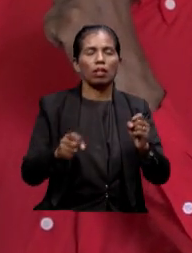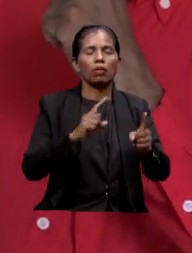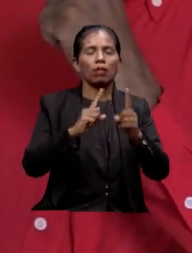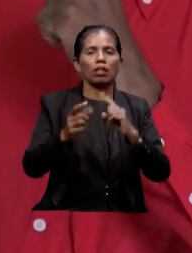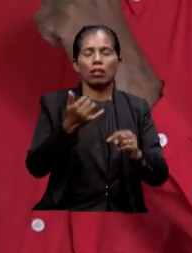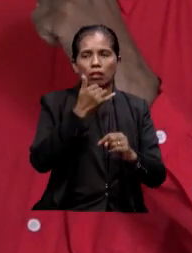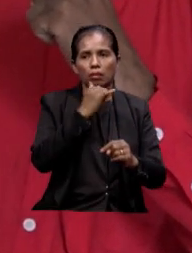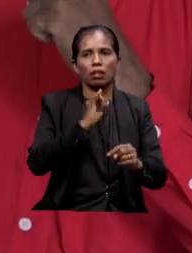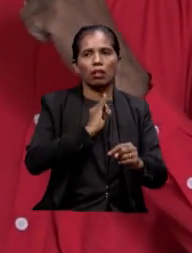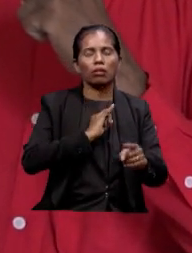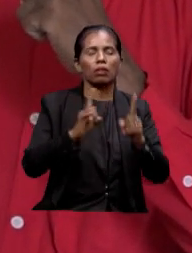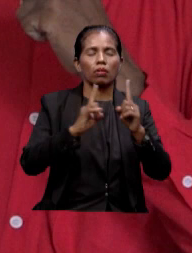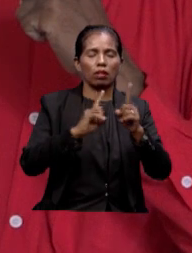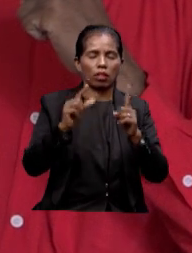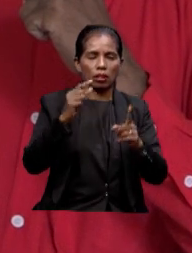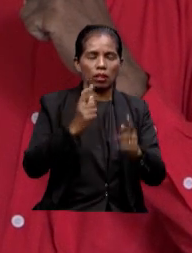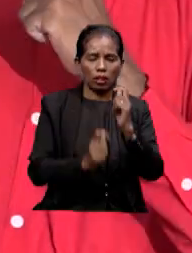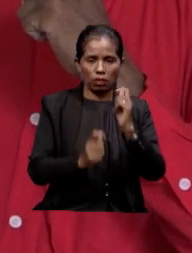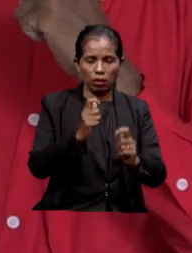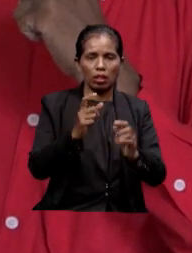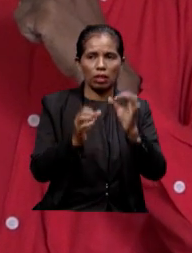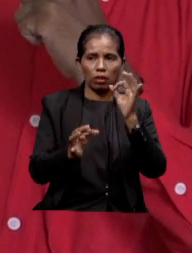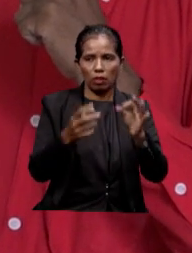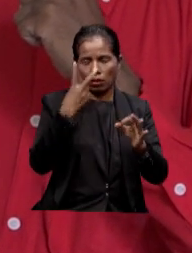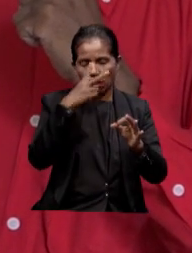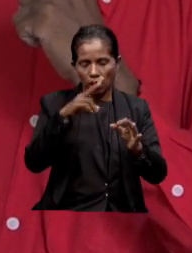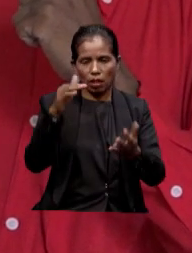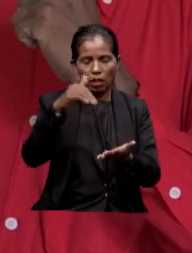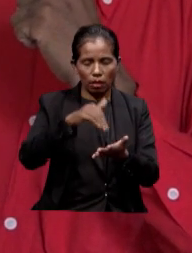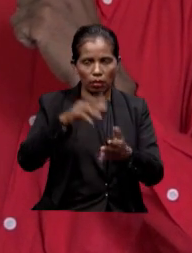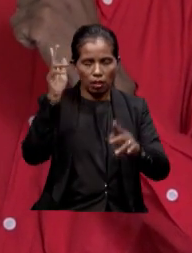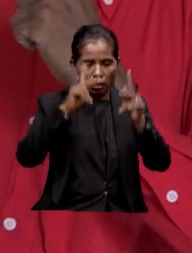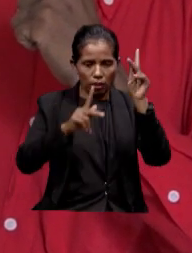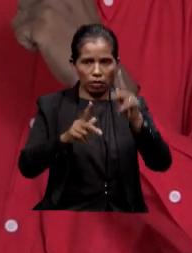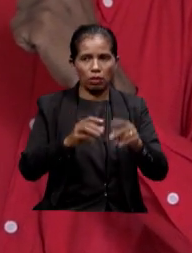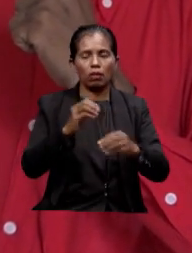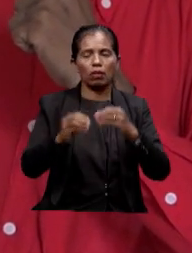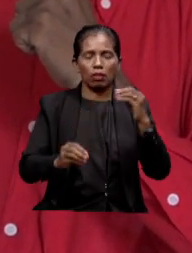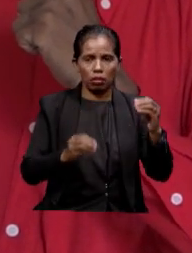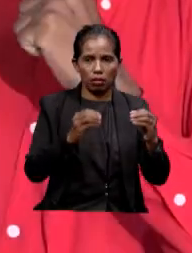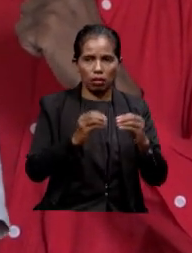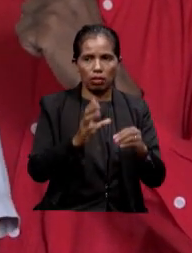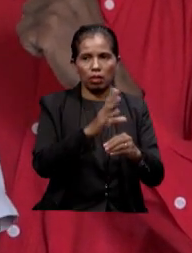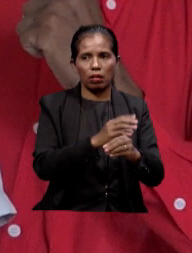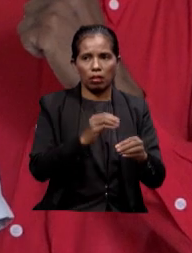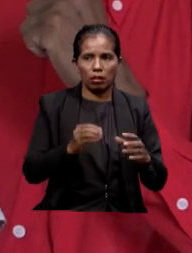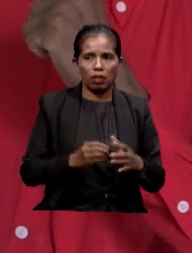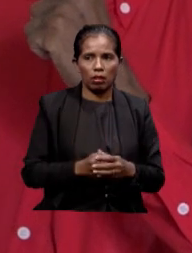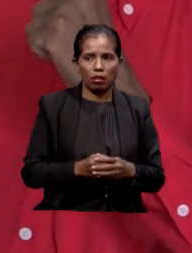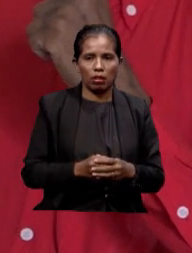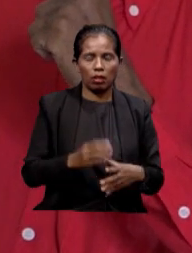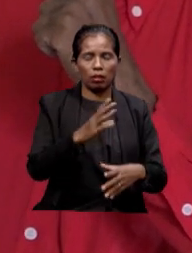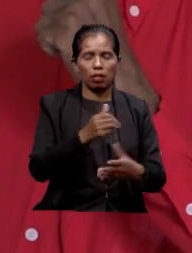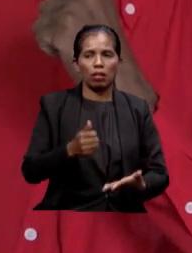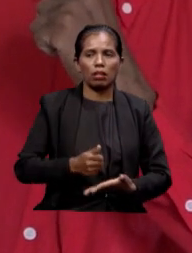ni hau se kuali tribunal se bele karik ni hari kali caso ni ini ni kuali i kona pa pu kisir ni konsentrasi ban ni solidari manel